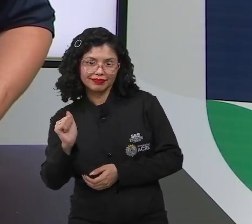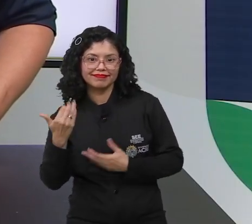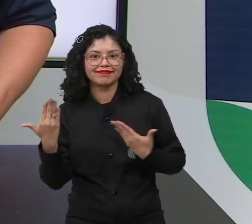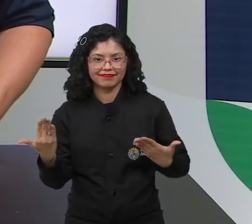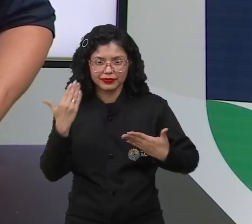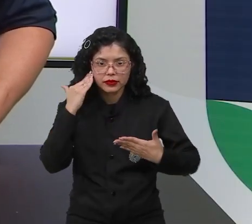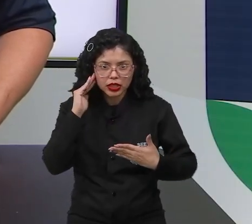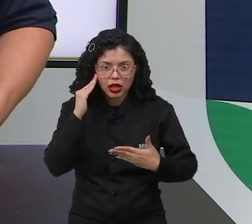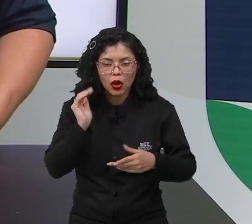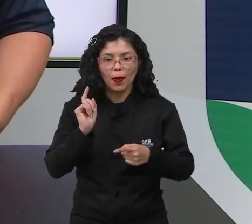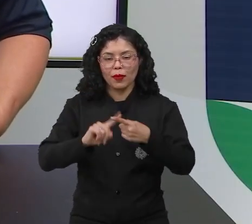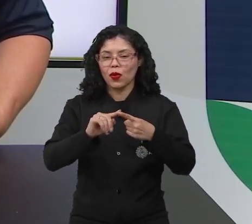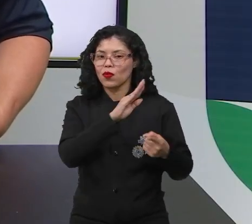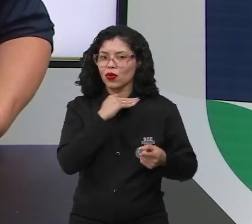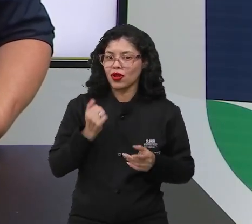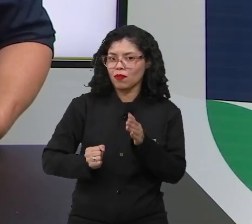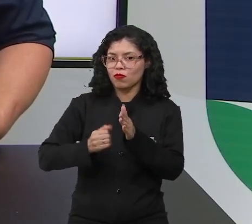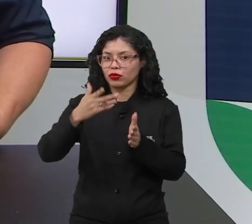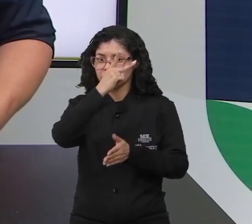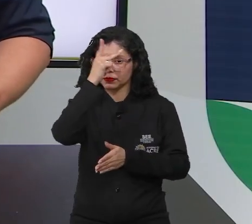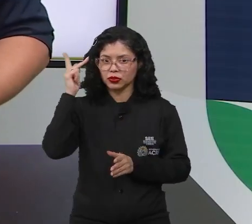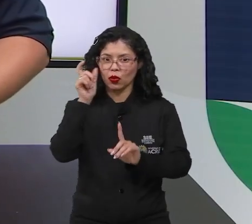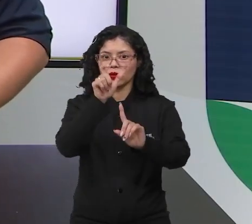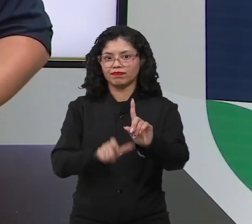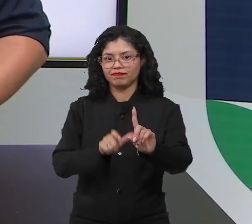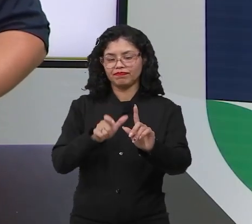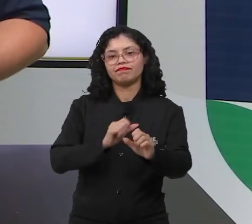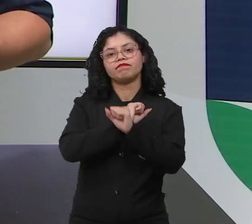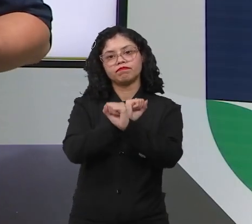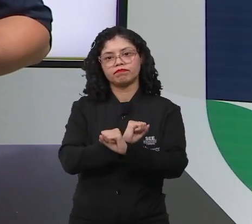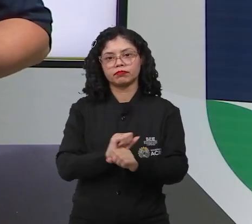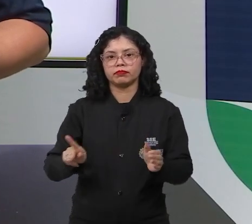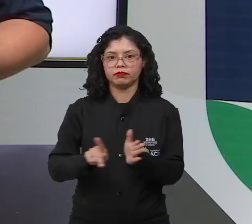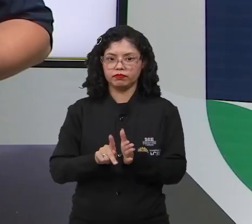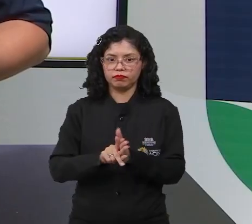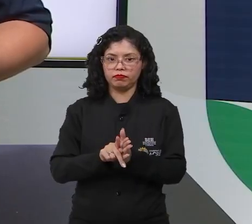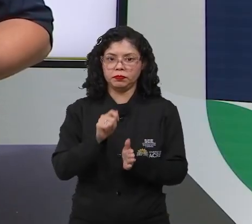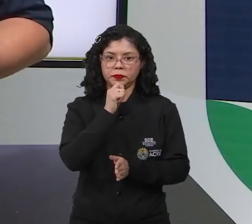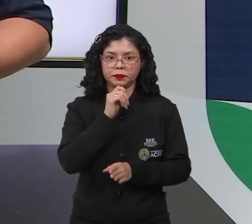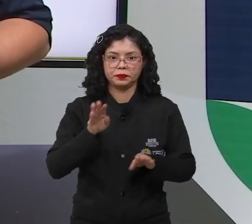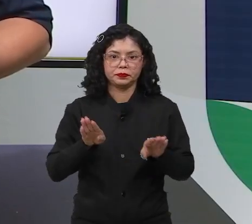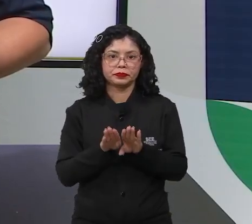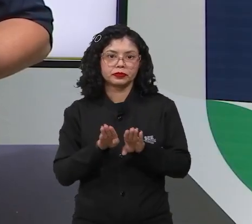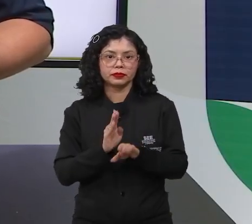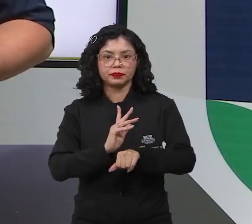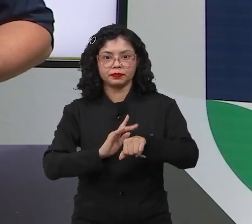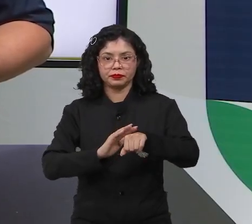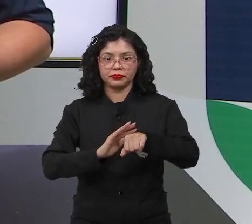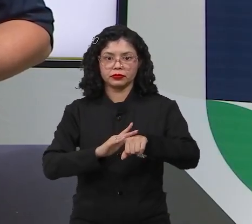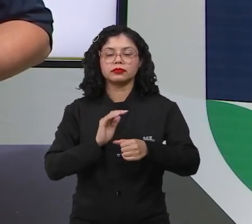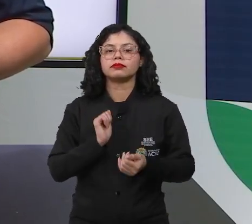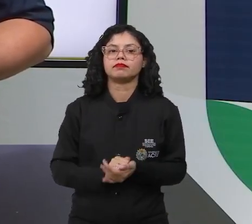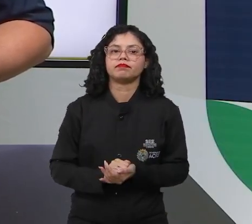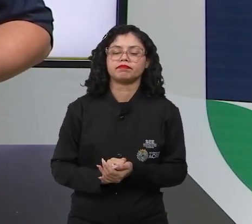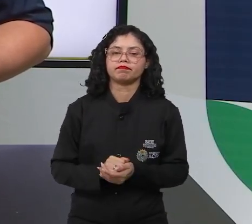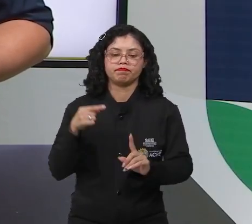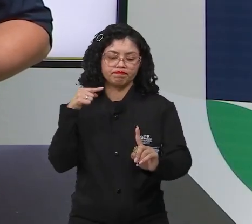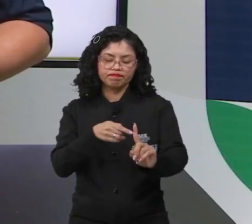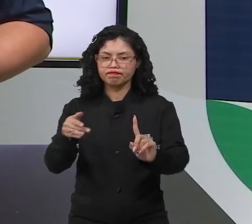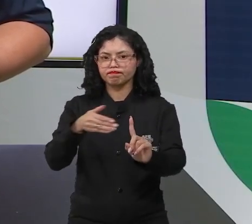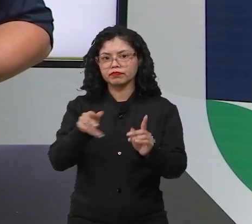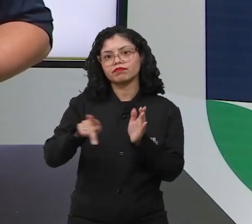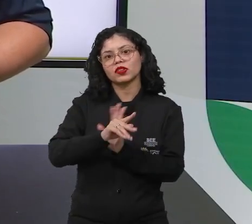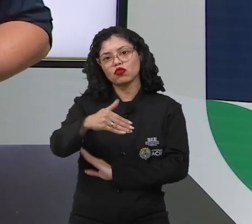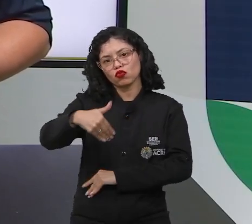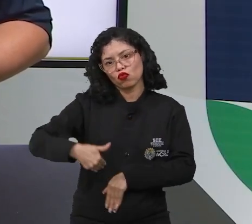tumba, porque morriam muito nessa travessia. Doenças, maus tratos,